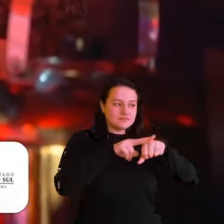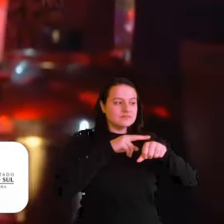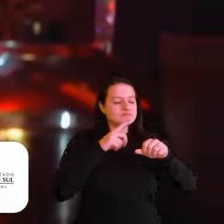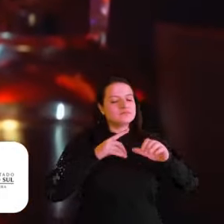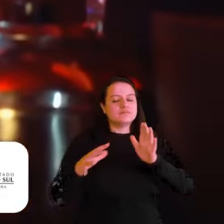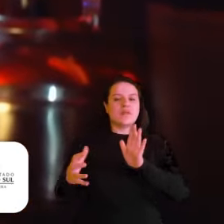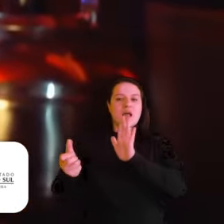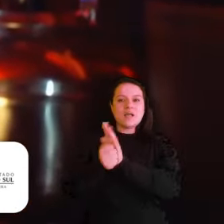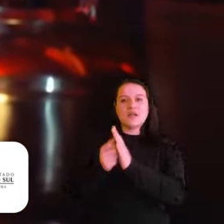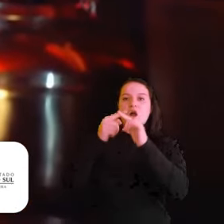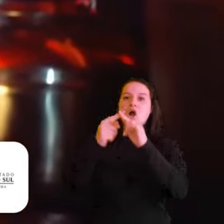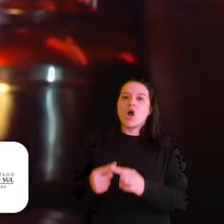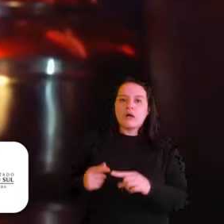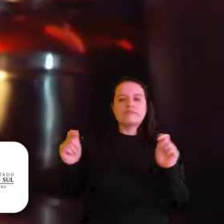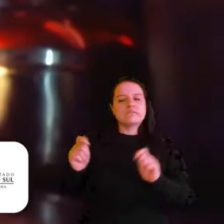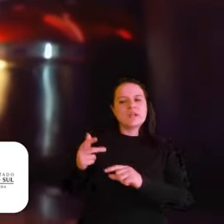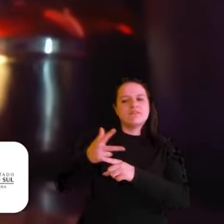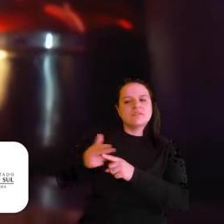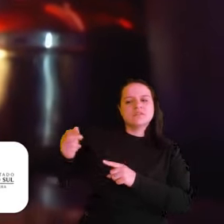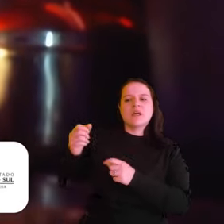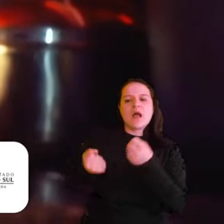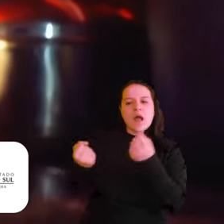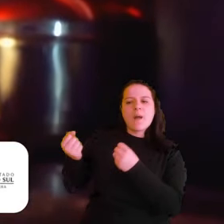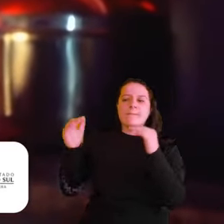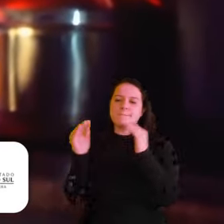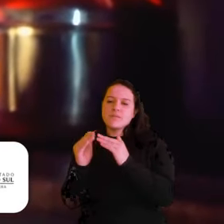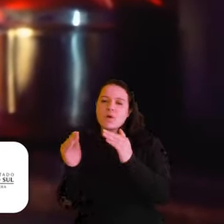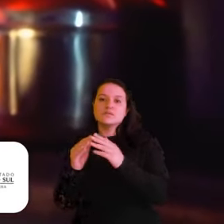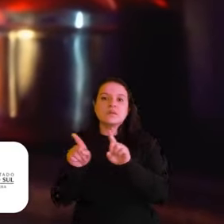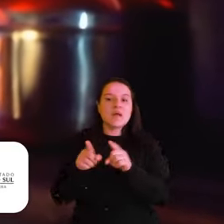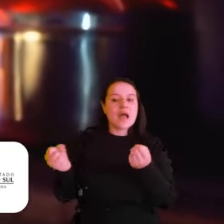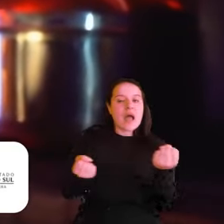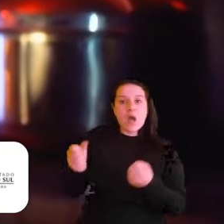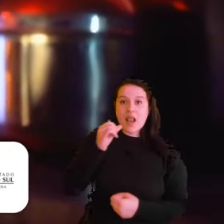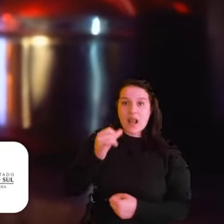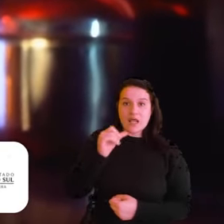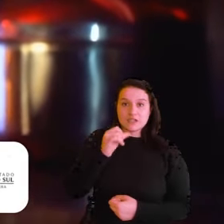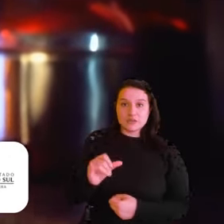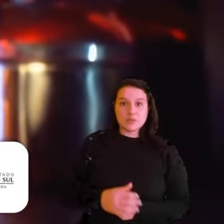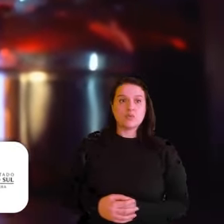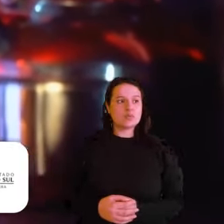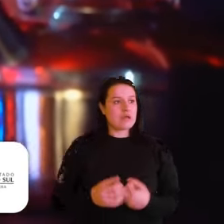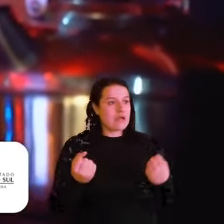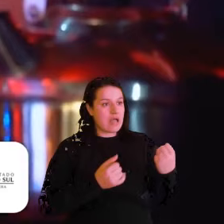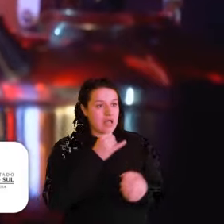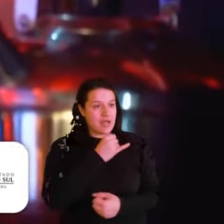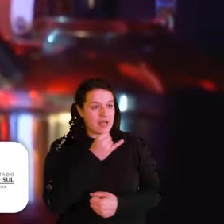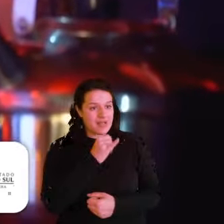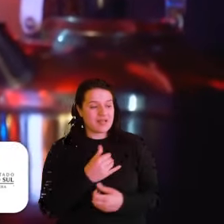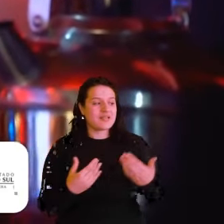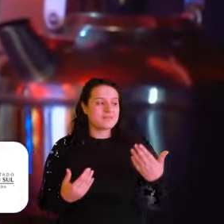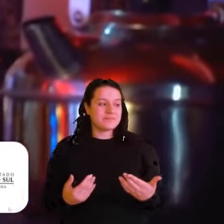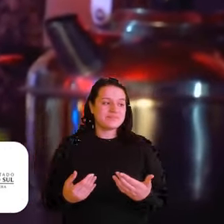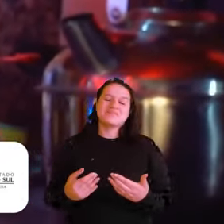tire o código de barra, cadastre e concorra a carros, motos e também carros elétricos. Hã? Carrinho,